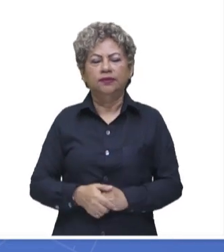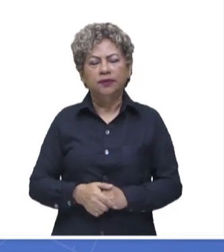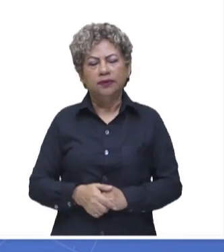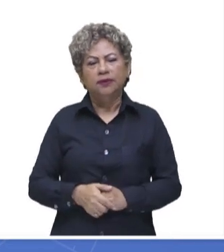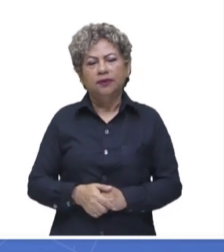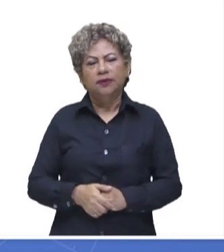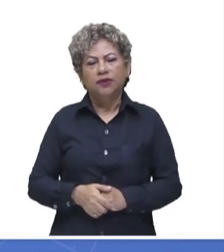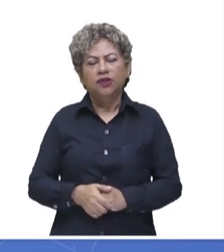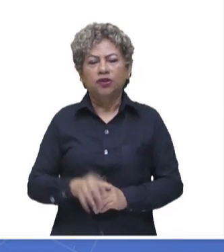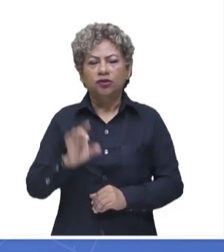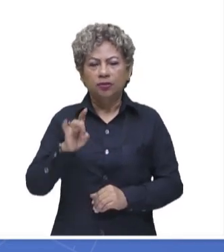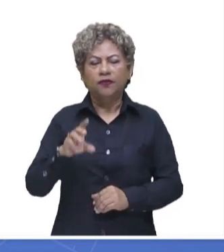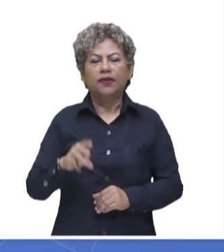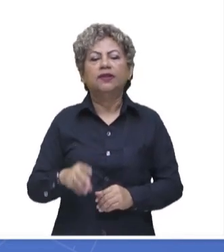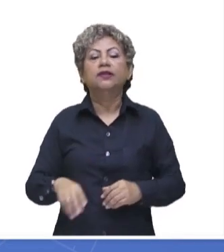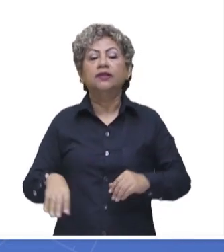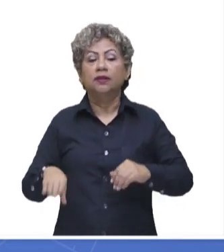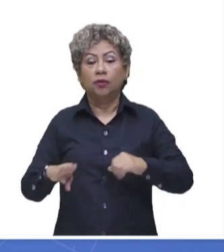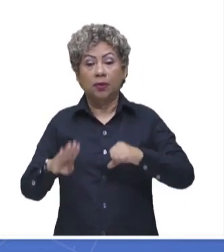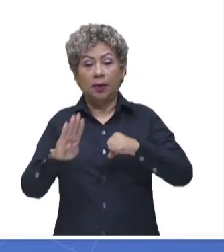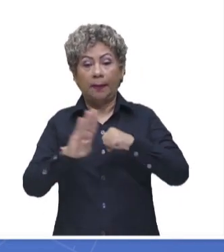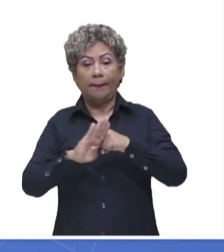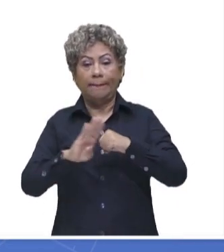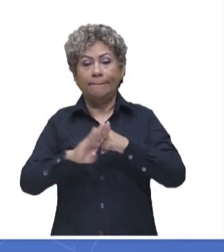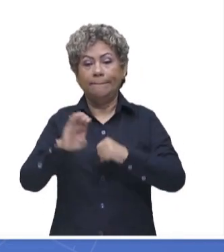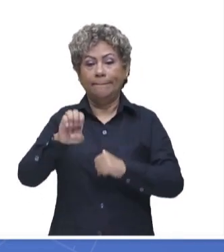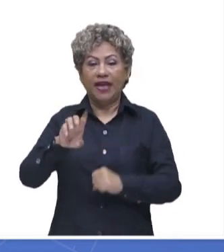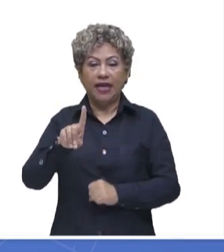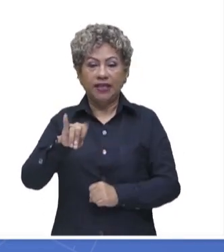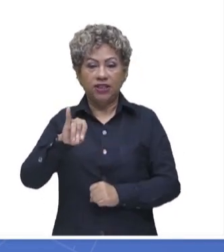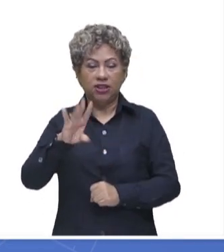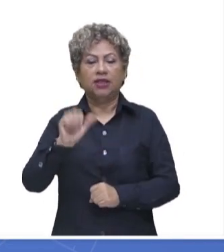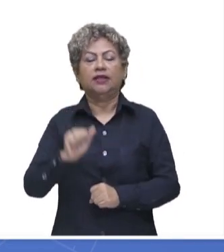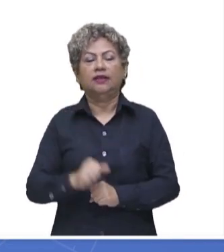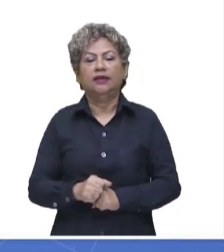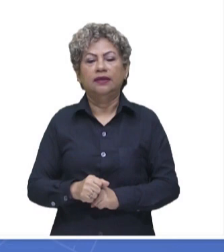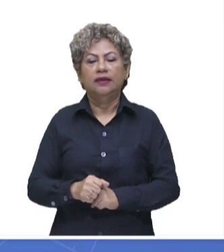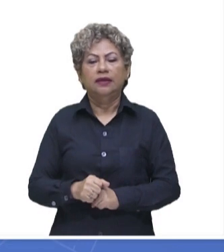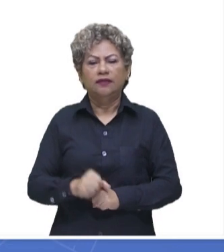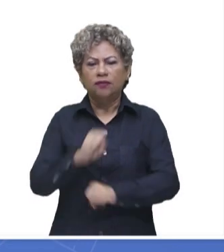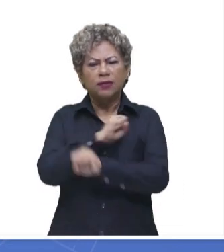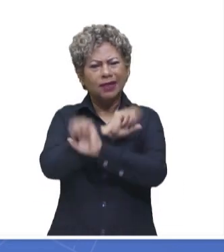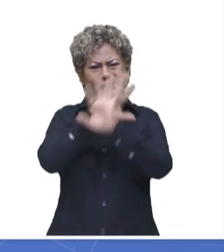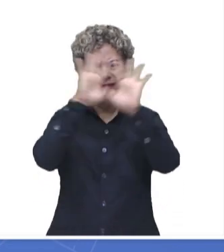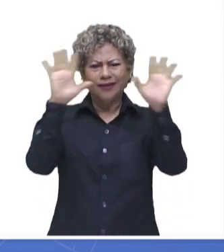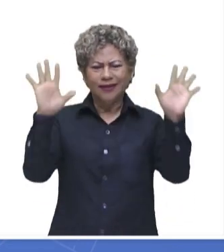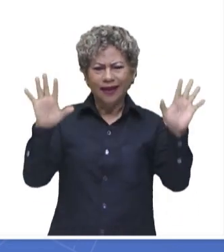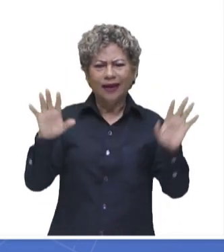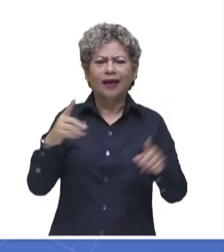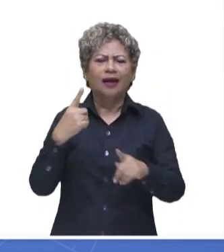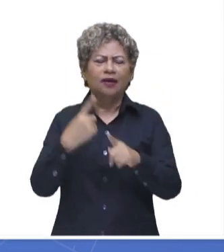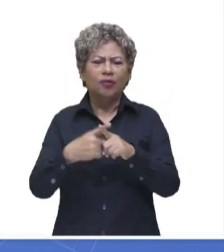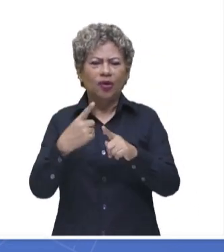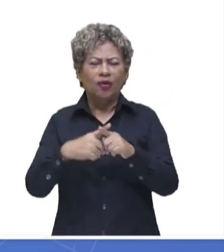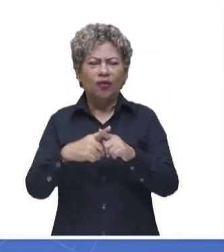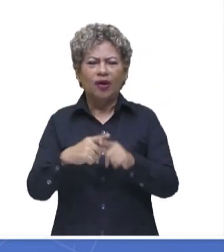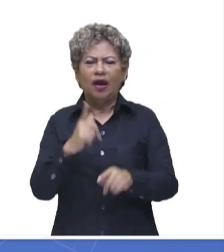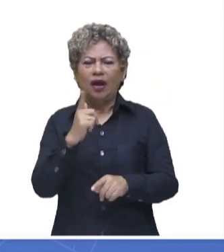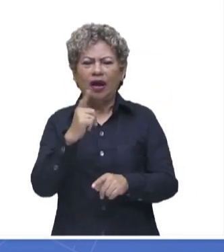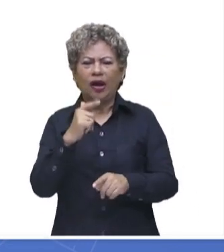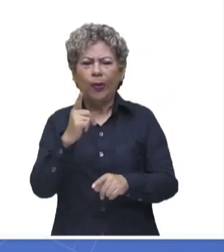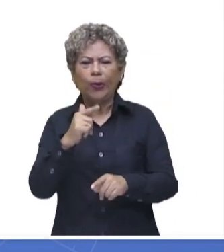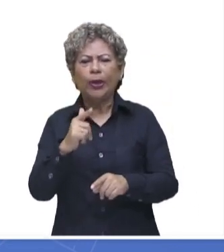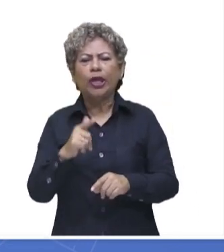média para calcular essa extensão, tá bom? Então a resposta correta aí é claro, né? O rio com a menor extensão é aquele